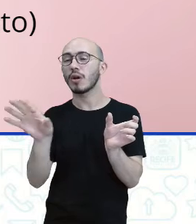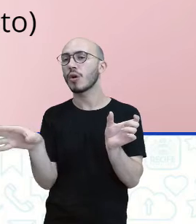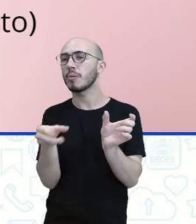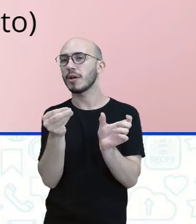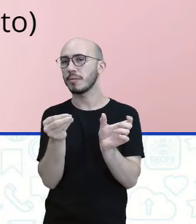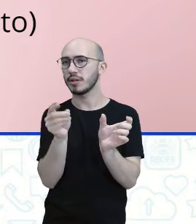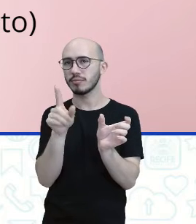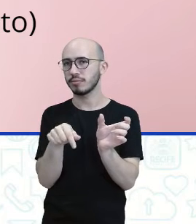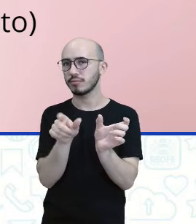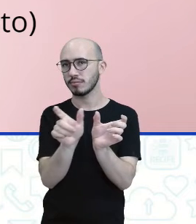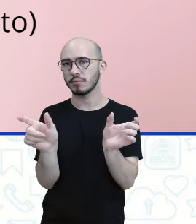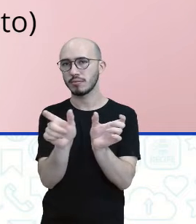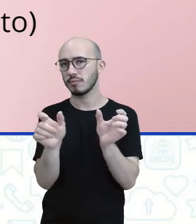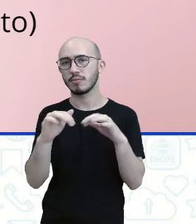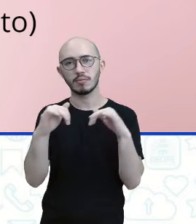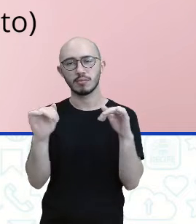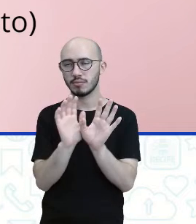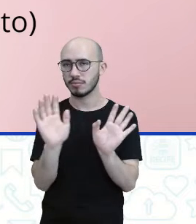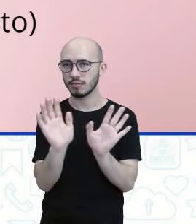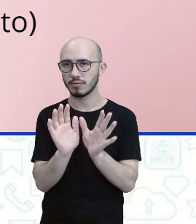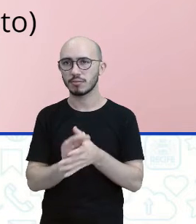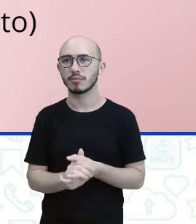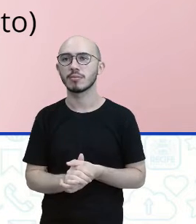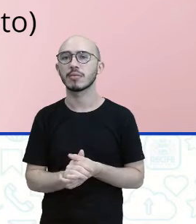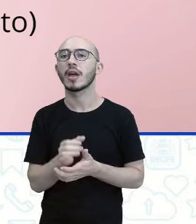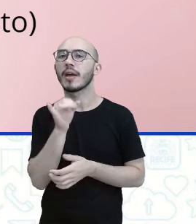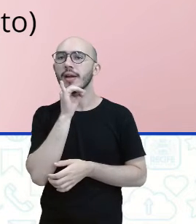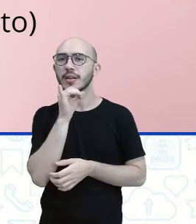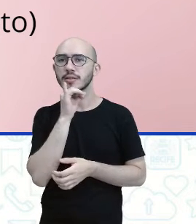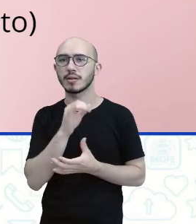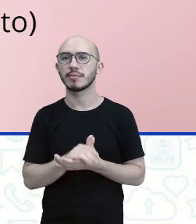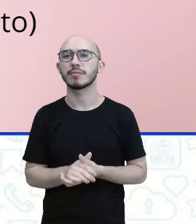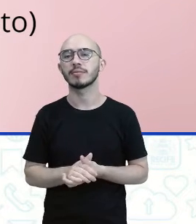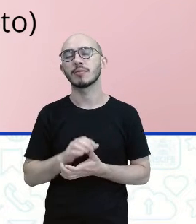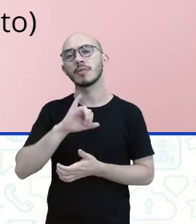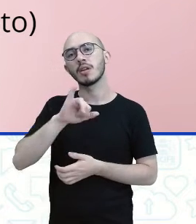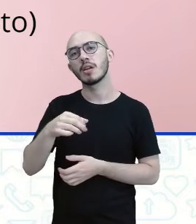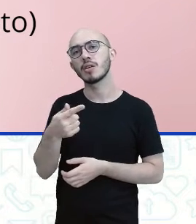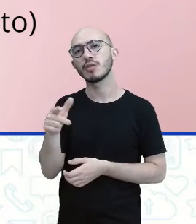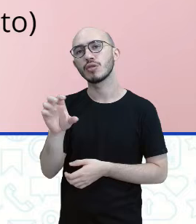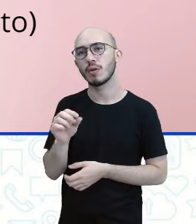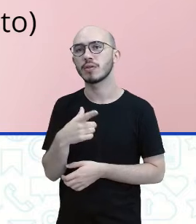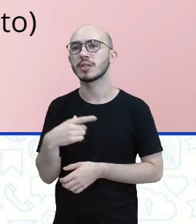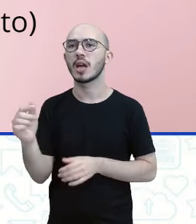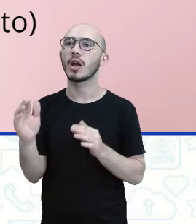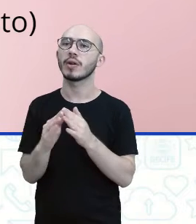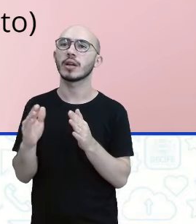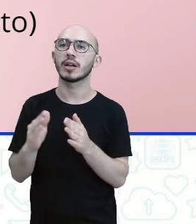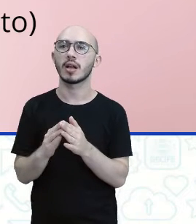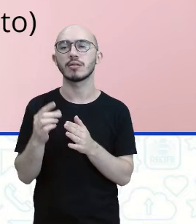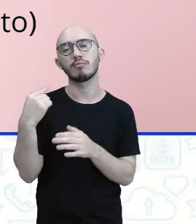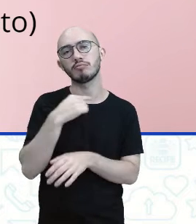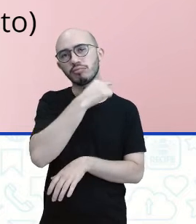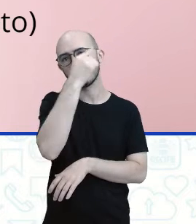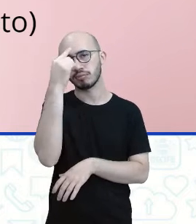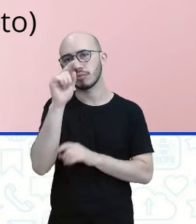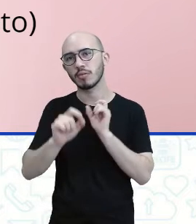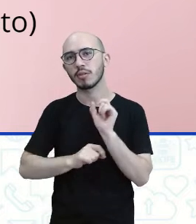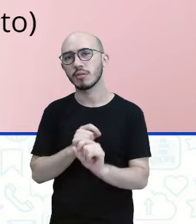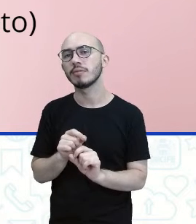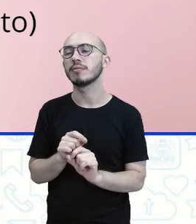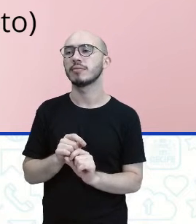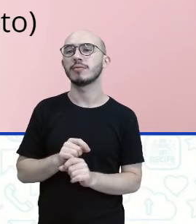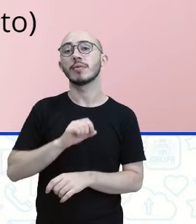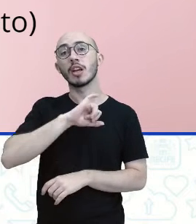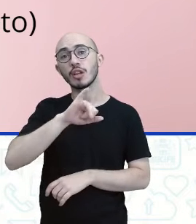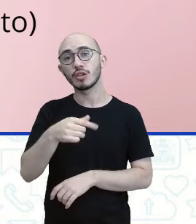viu, não vou ler a parte teórica, vamos para os exemplos. João saiu de casa à meia-noite, é certo? João saiu